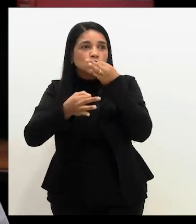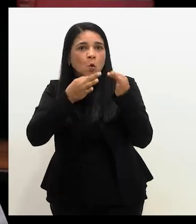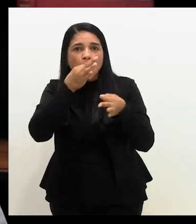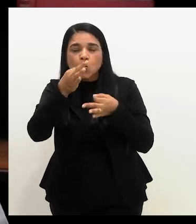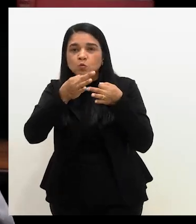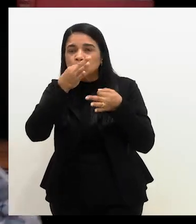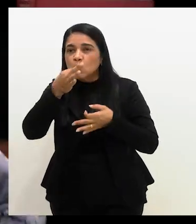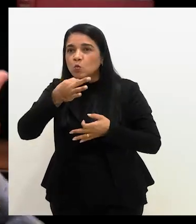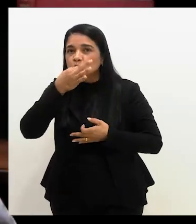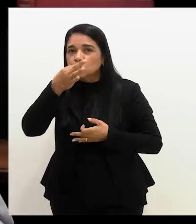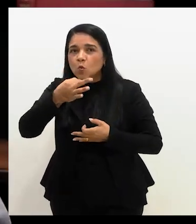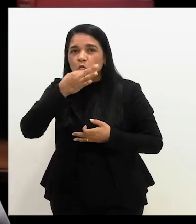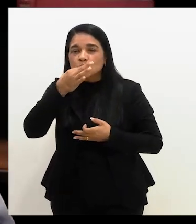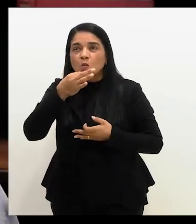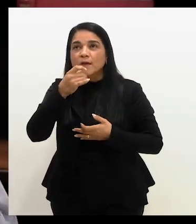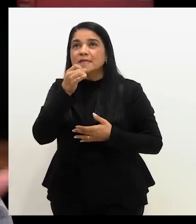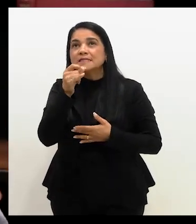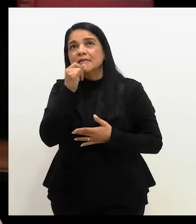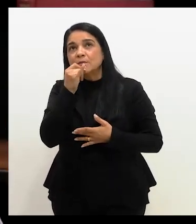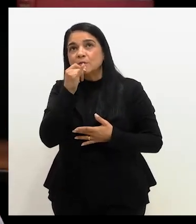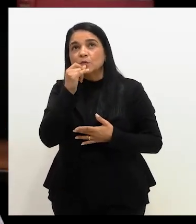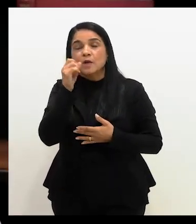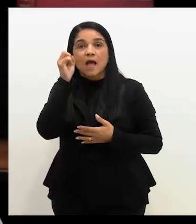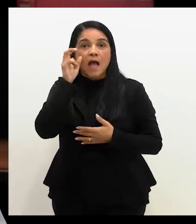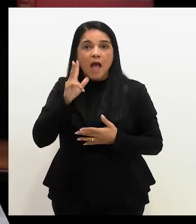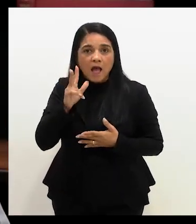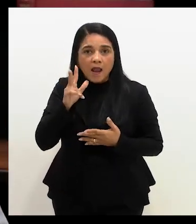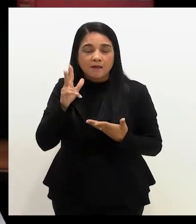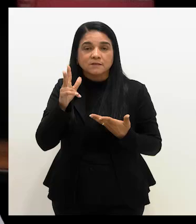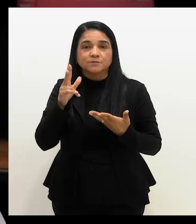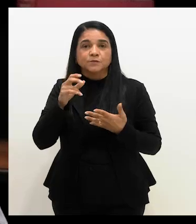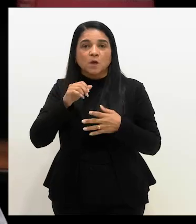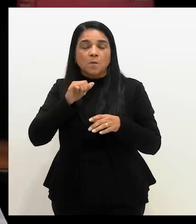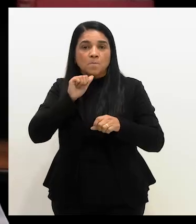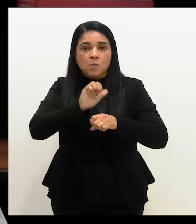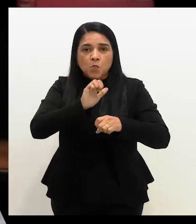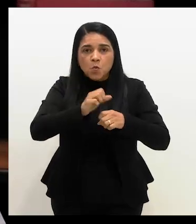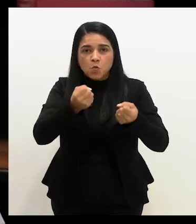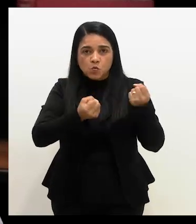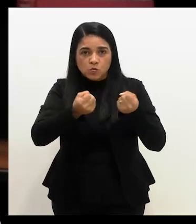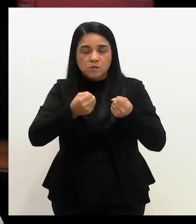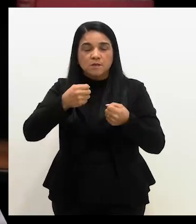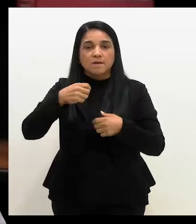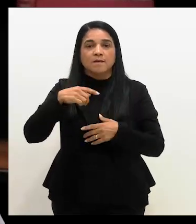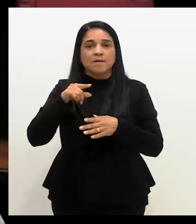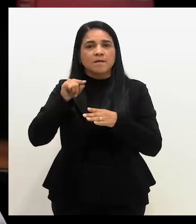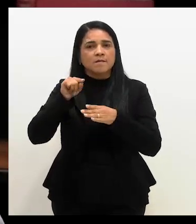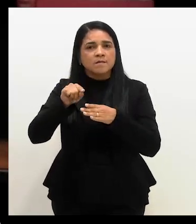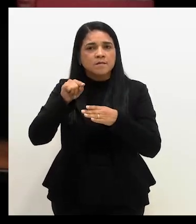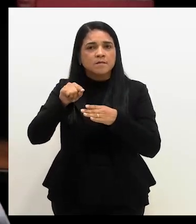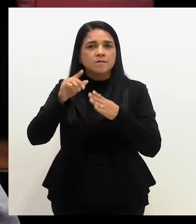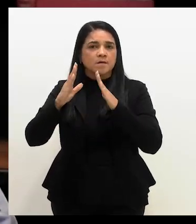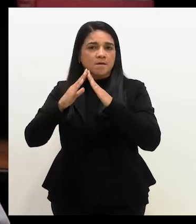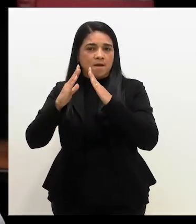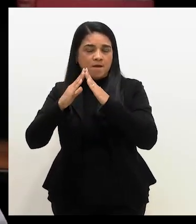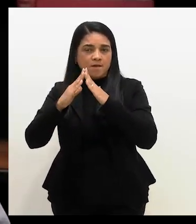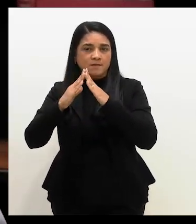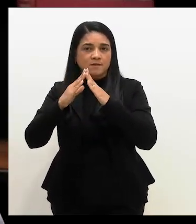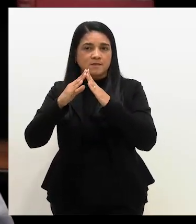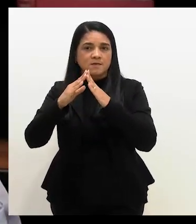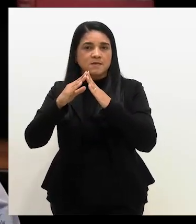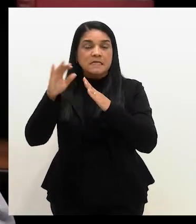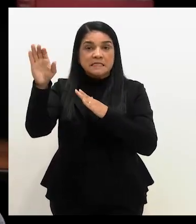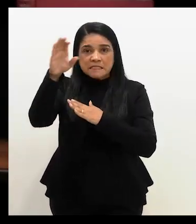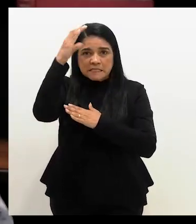ter sons, para escutar sons que servem de alerta, por exemplo, uma buzina, uma campainha, uma